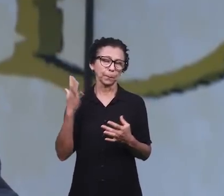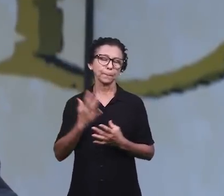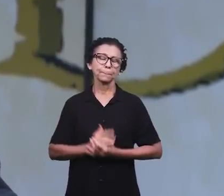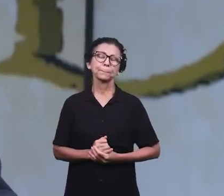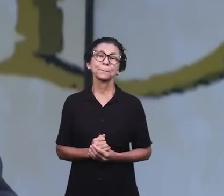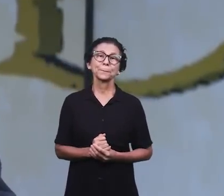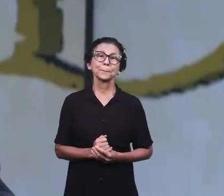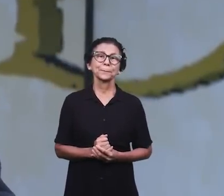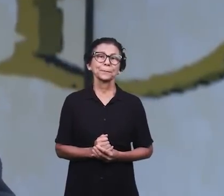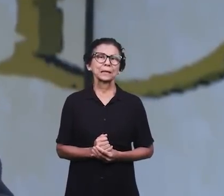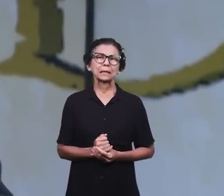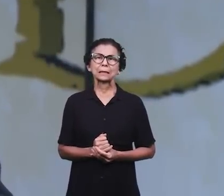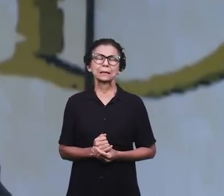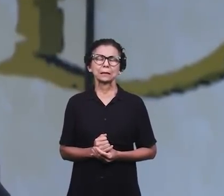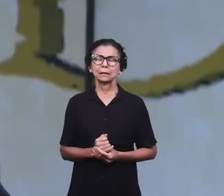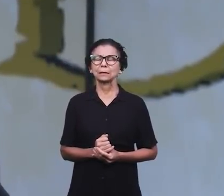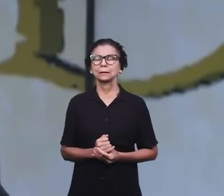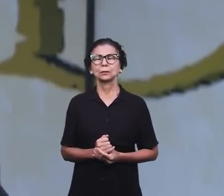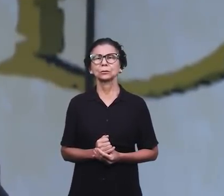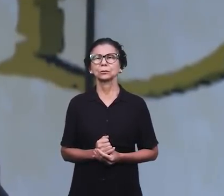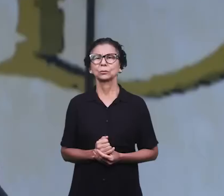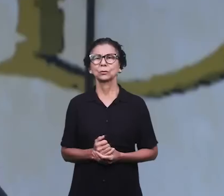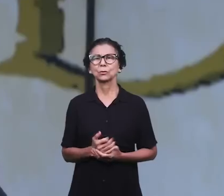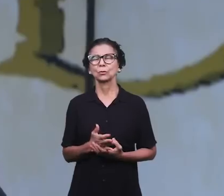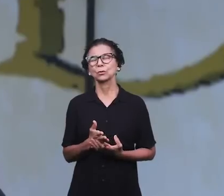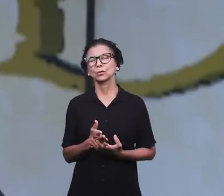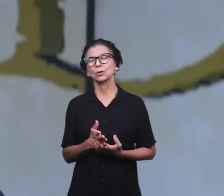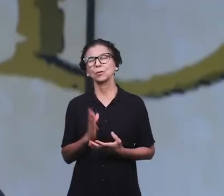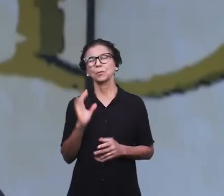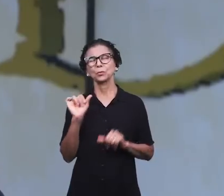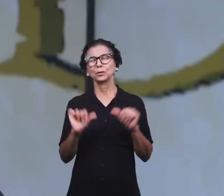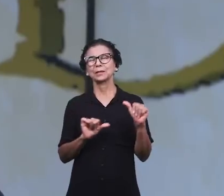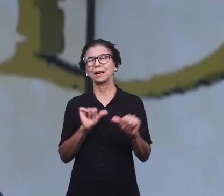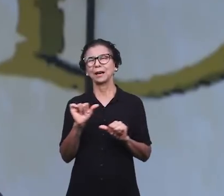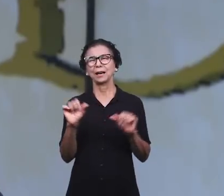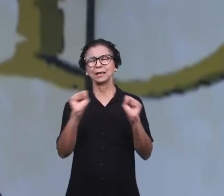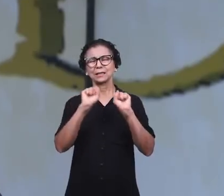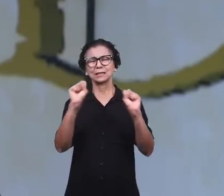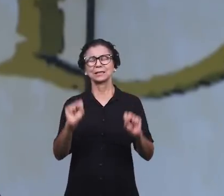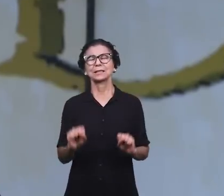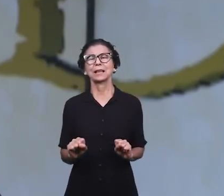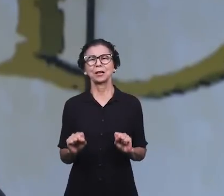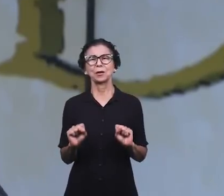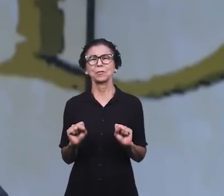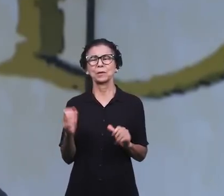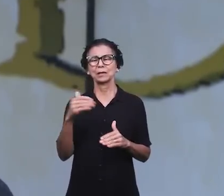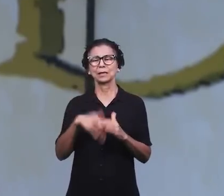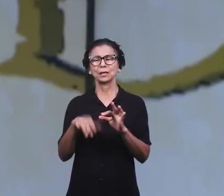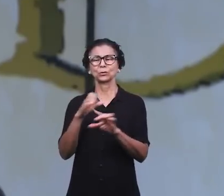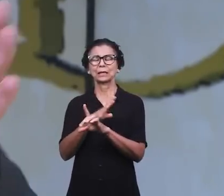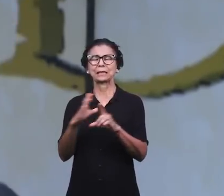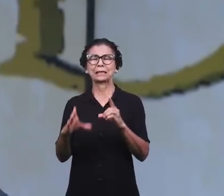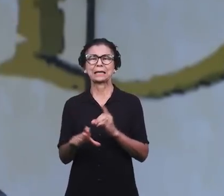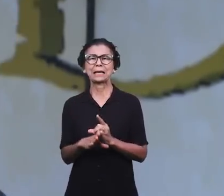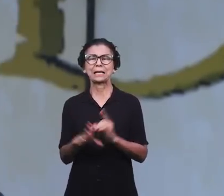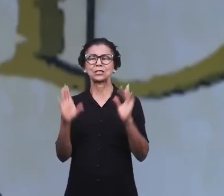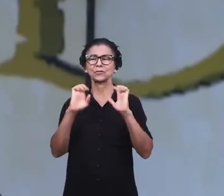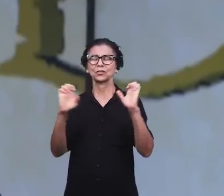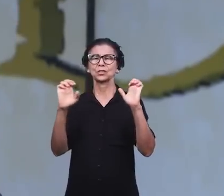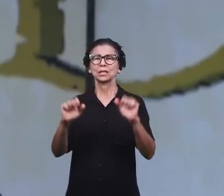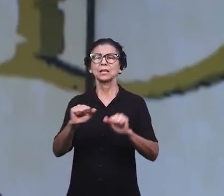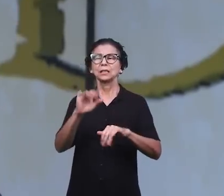de que o Senhor não queria mais que nós fizéssemos aquele sistema tradicional de evangelização dentro do culto, ou seja, levar as pessoas à frente